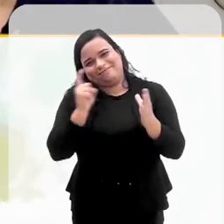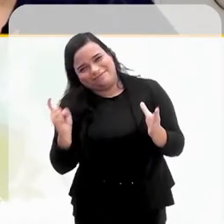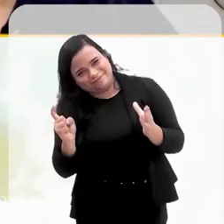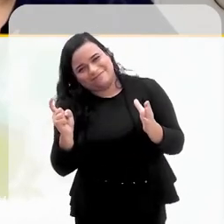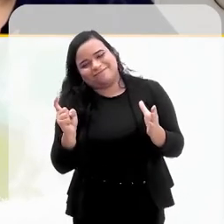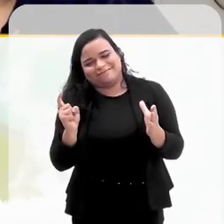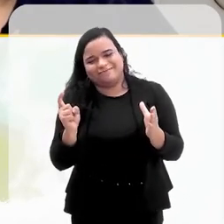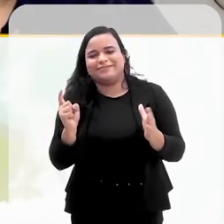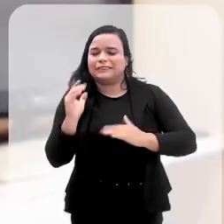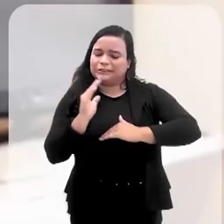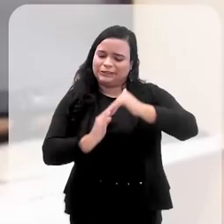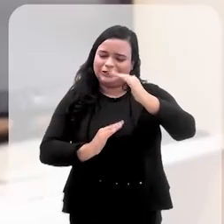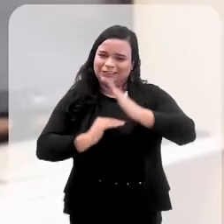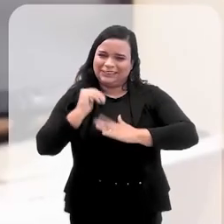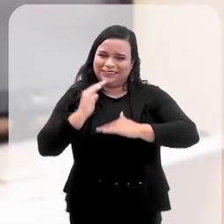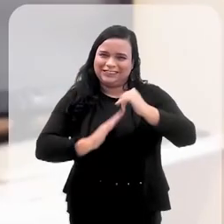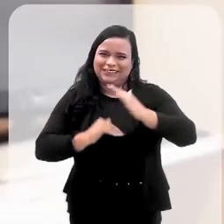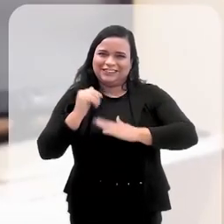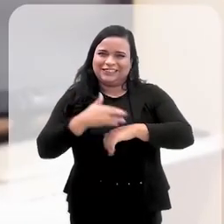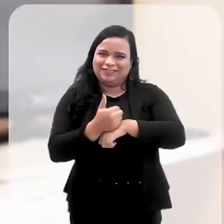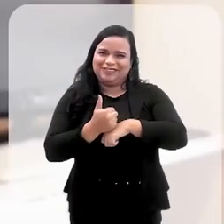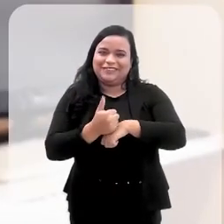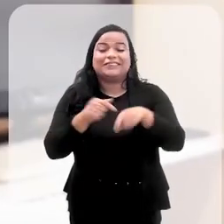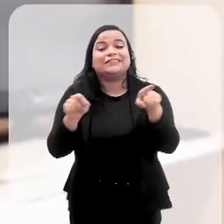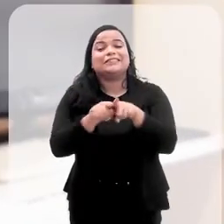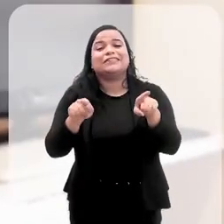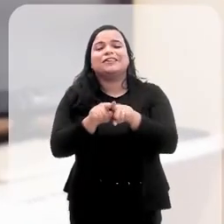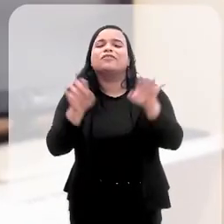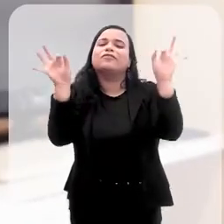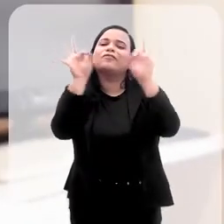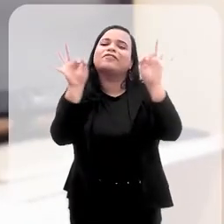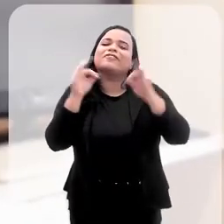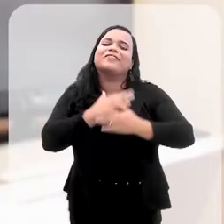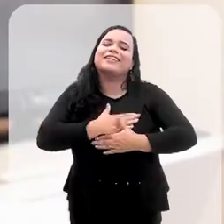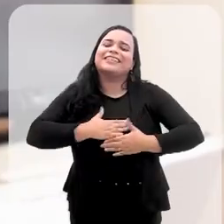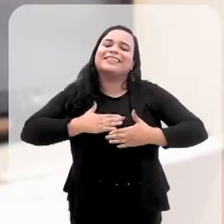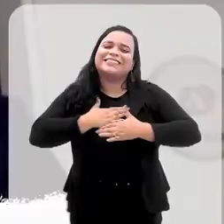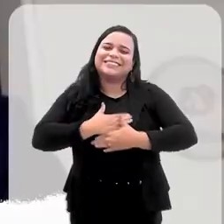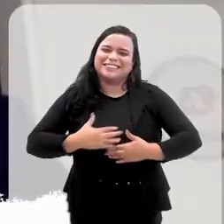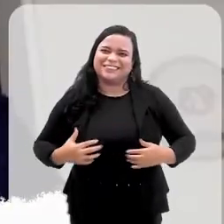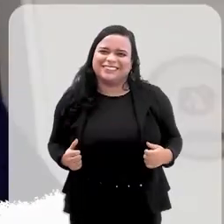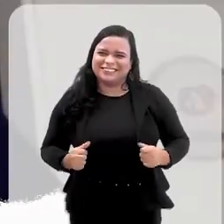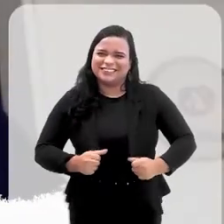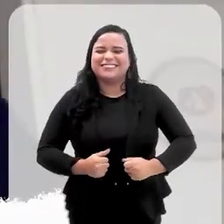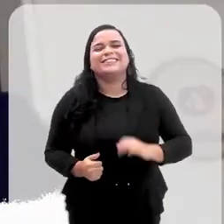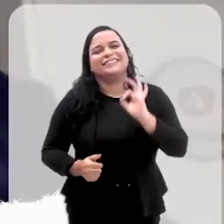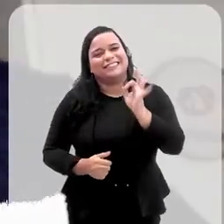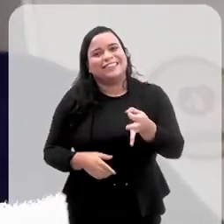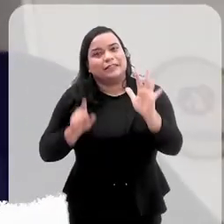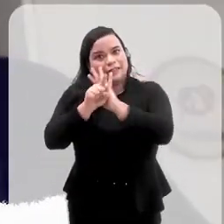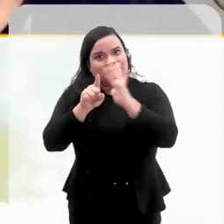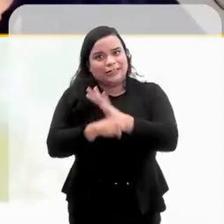perguntas. Maior lição de vida que você quer compartilhar com o pessoal? Ixi. Sua.